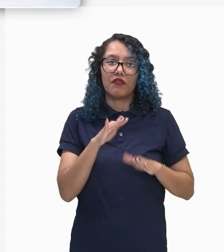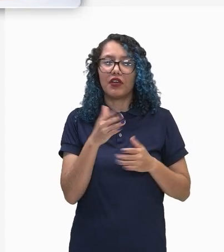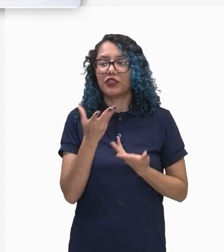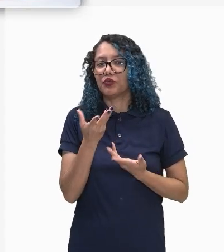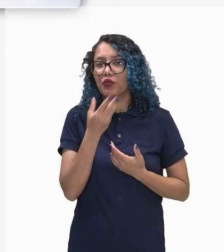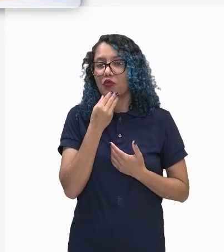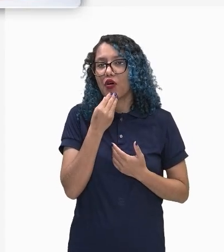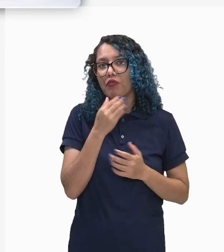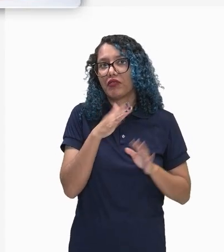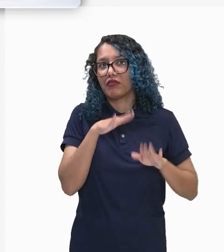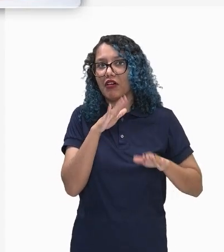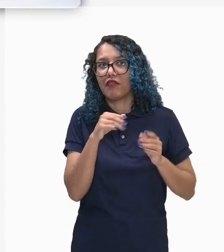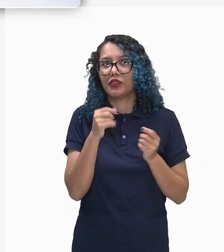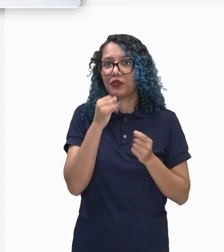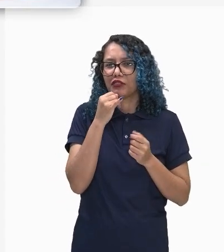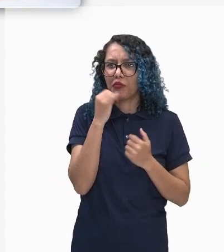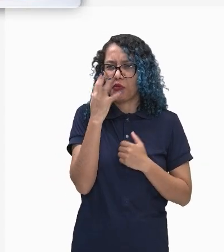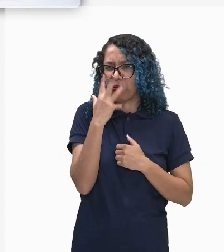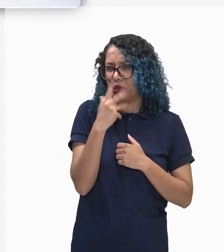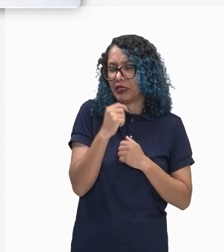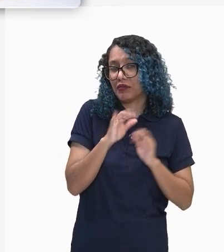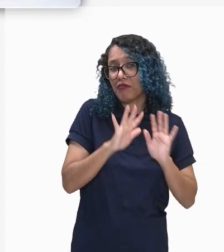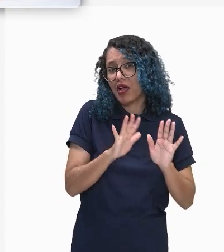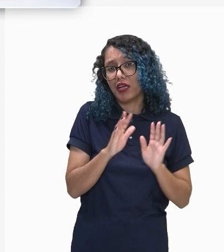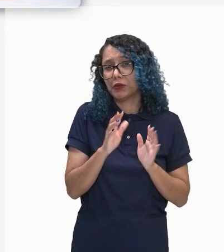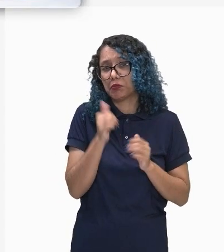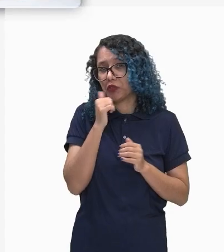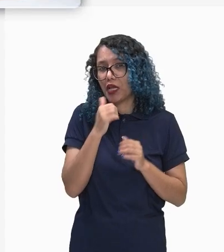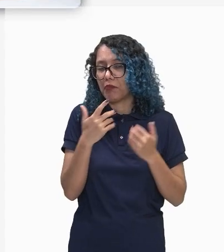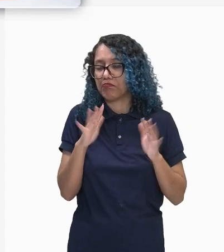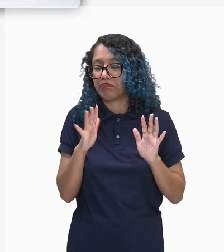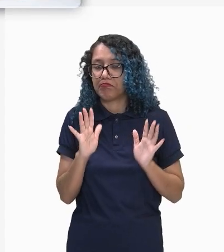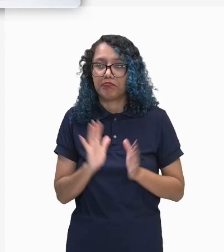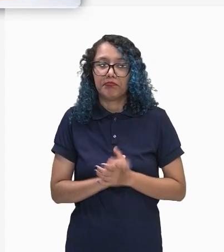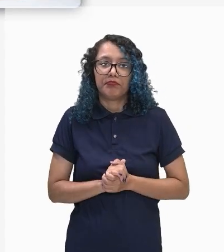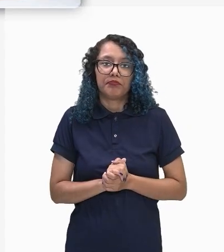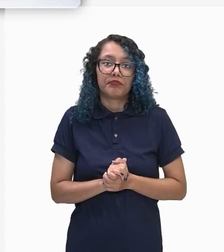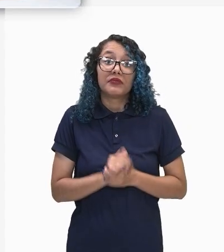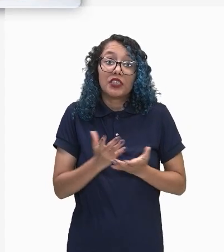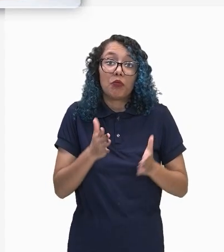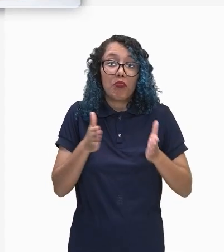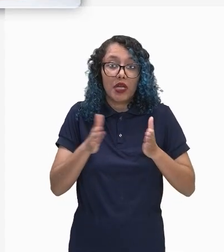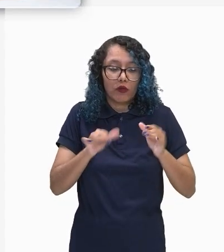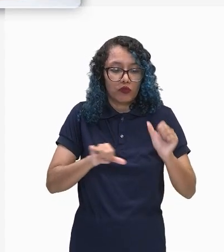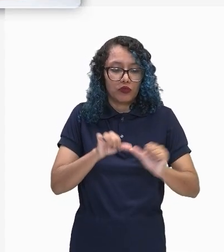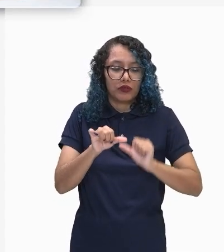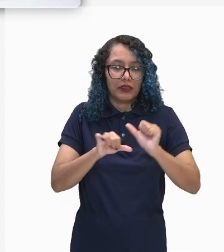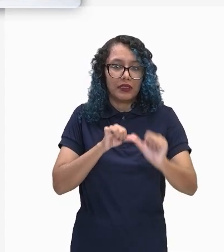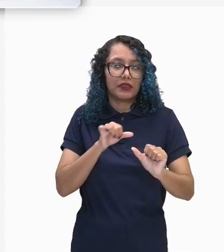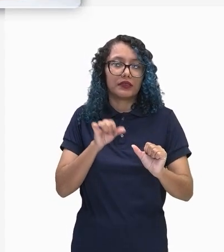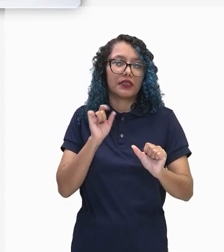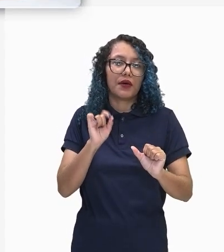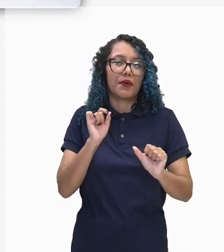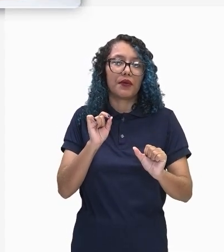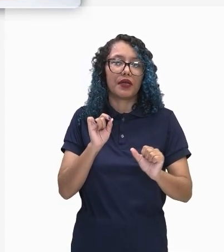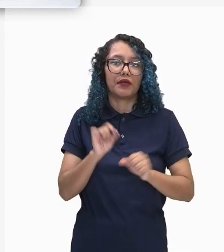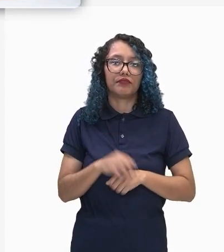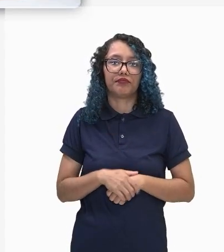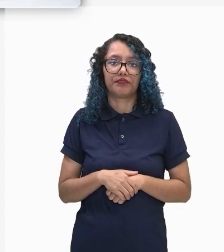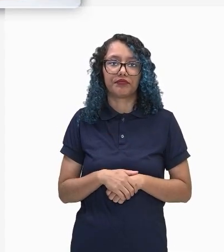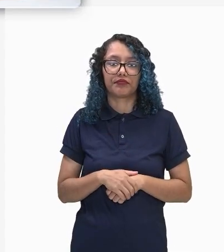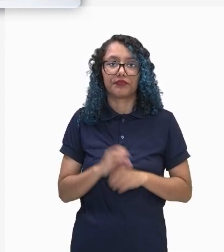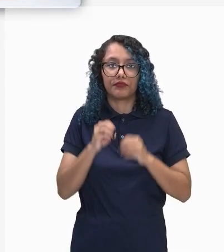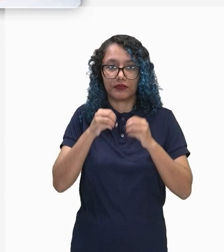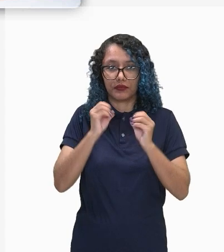com relação à vaidade, mas para as meninas nem tanto, né? Então, durante a puberdade, as glândulas da pele ficam